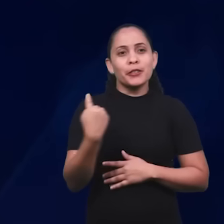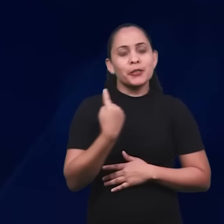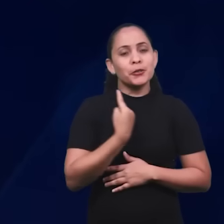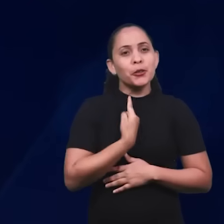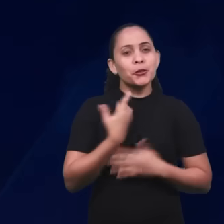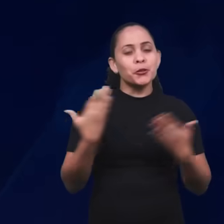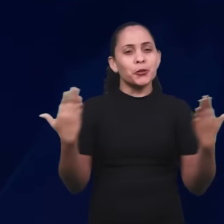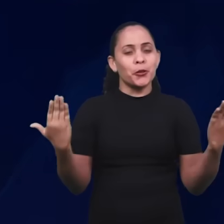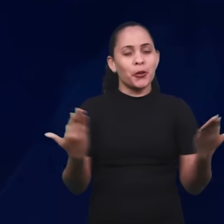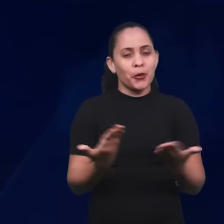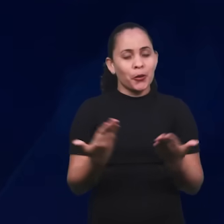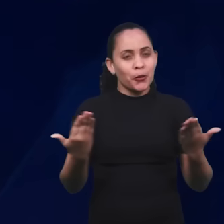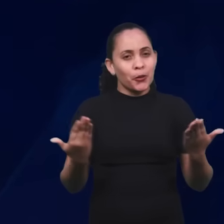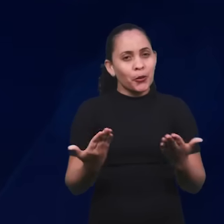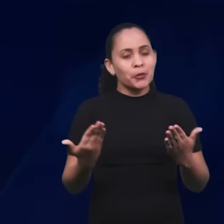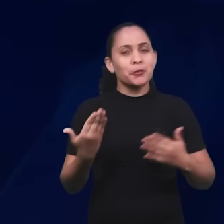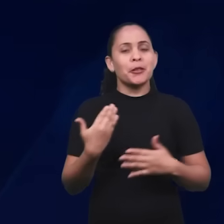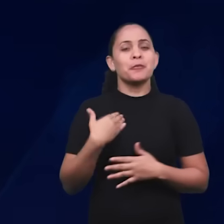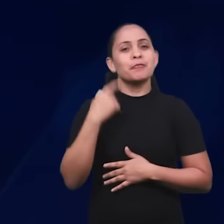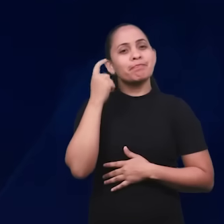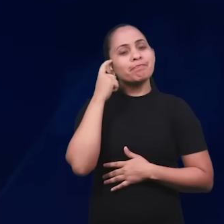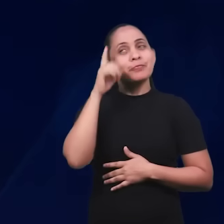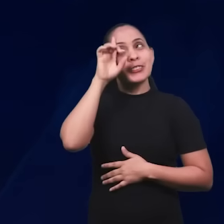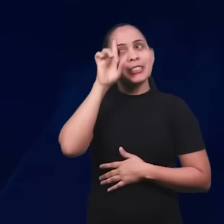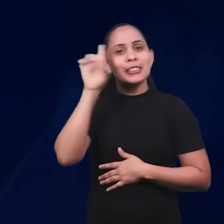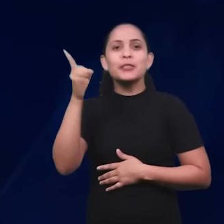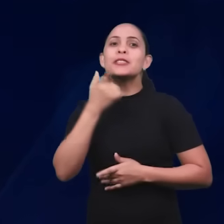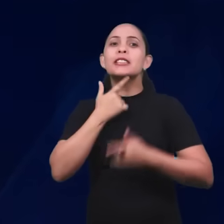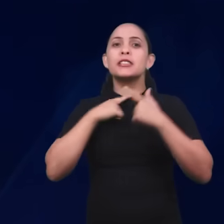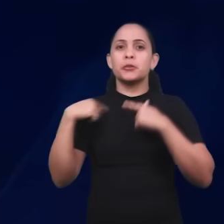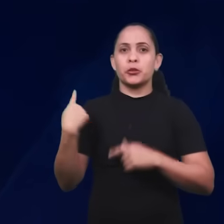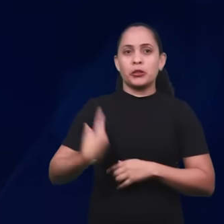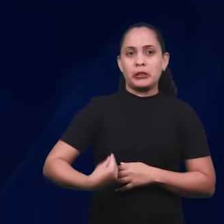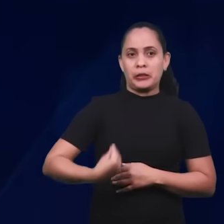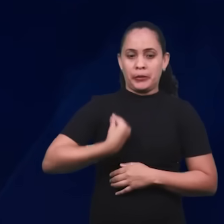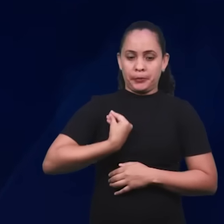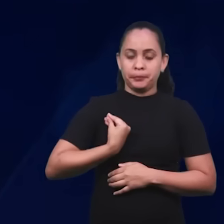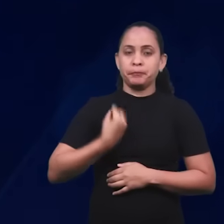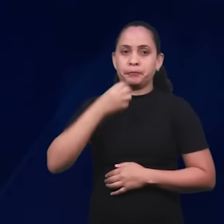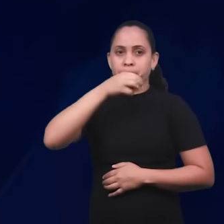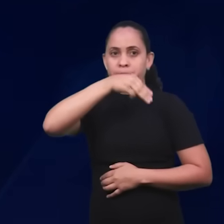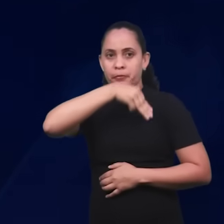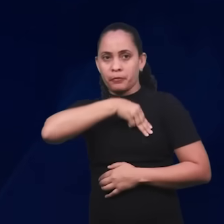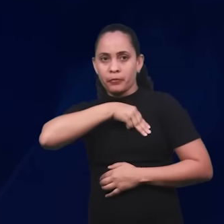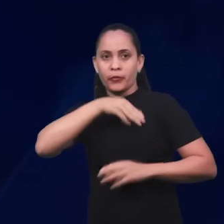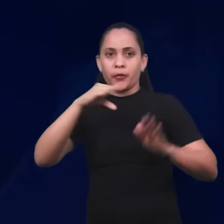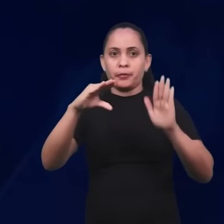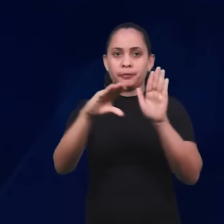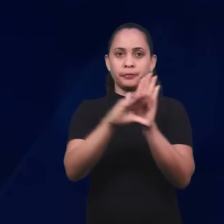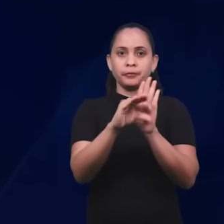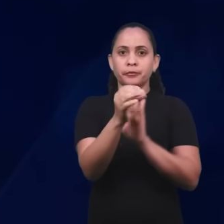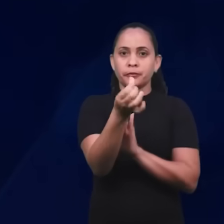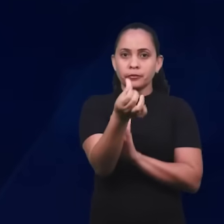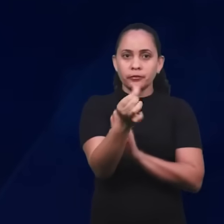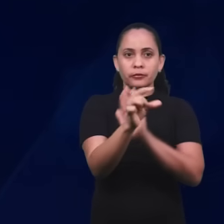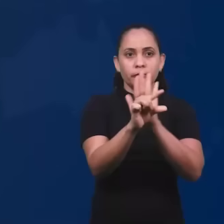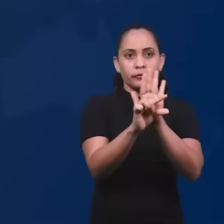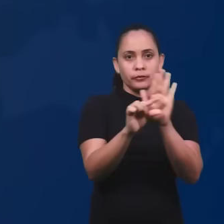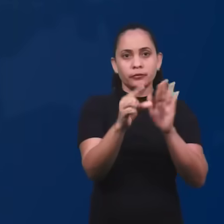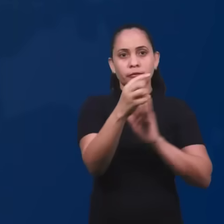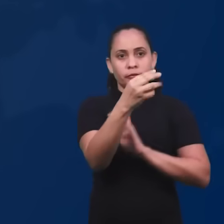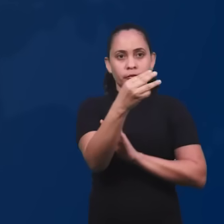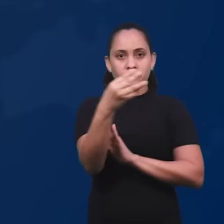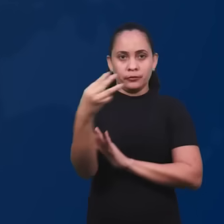meditar um pouco a respeito daquilo que Deus tem para nós. Está no livro do Evangelho de Mateus, no capítulo 6, no